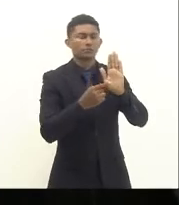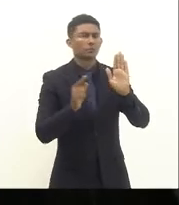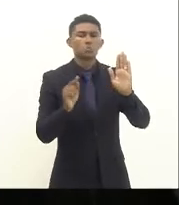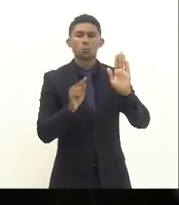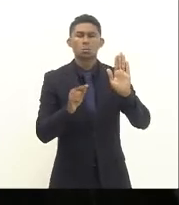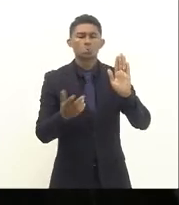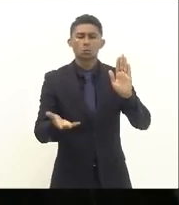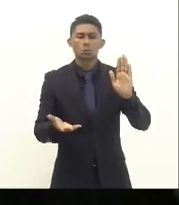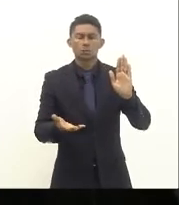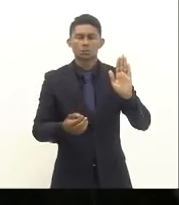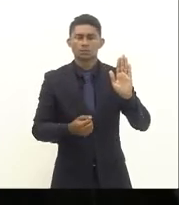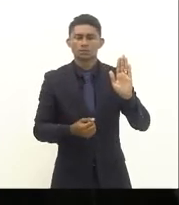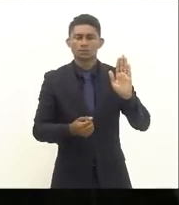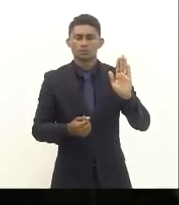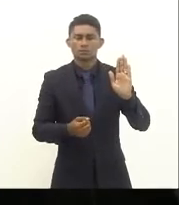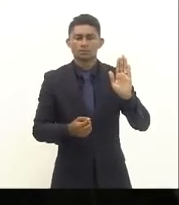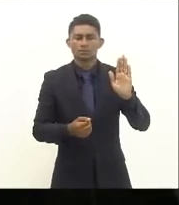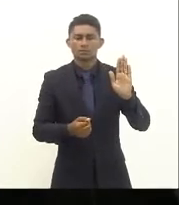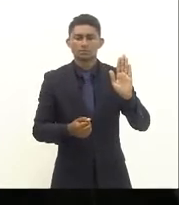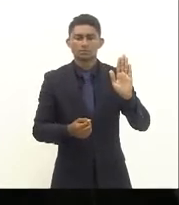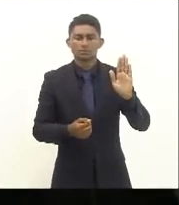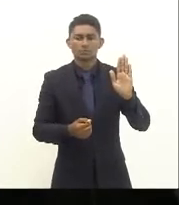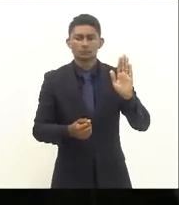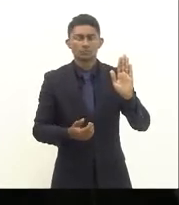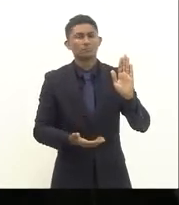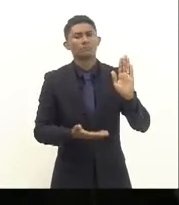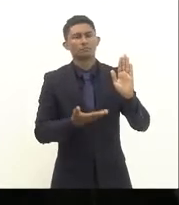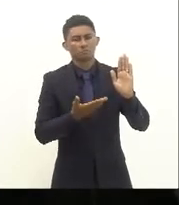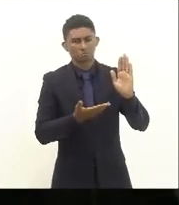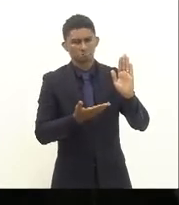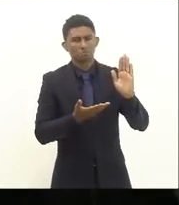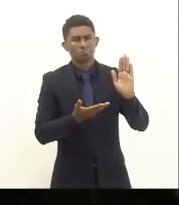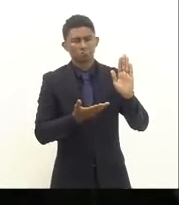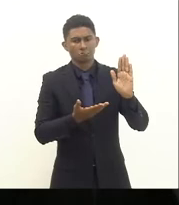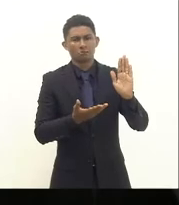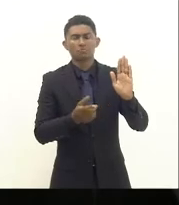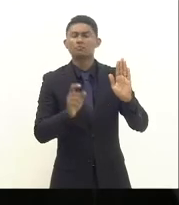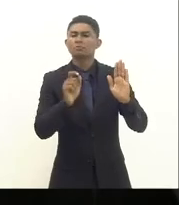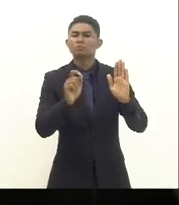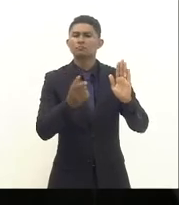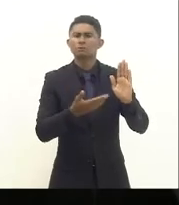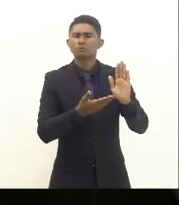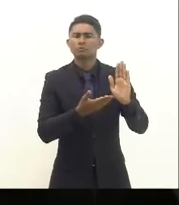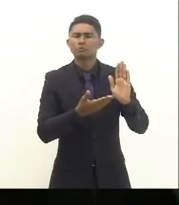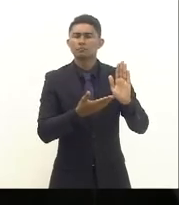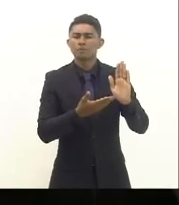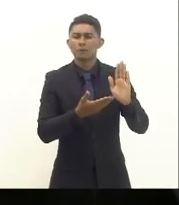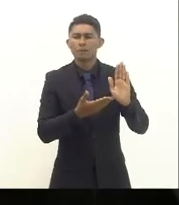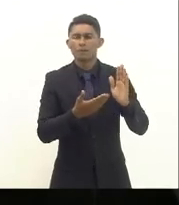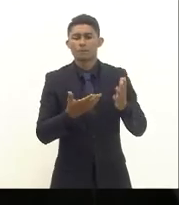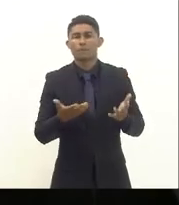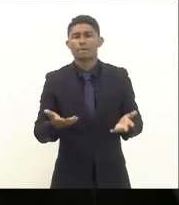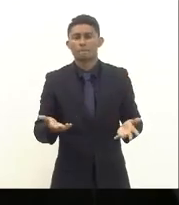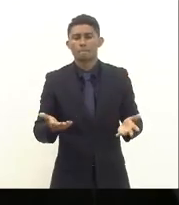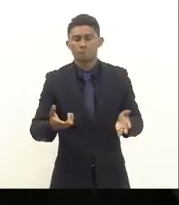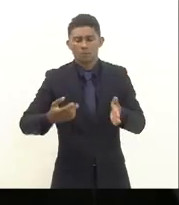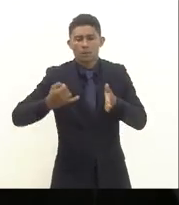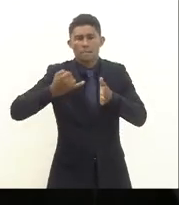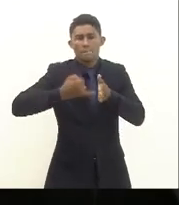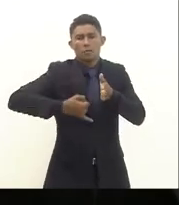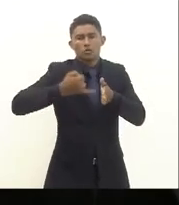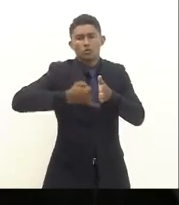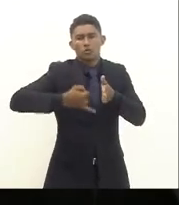é o fato i a instituição de que esse imposto não